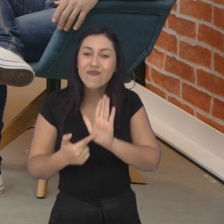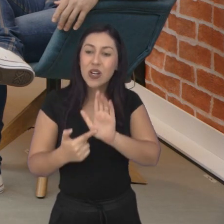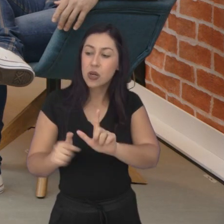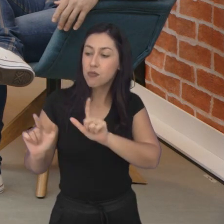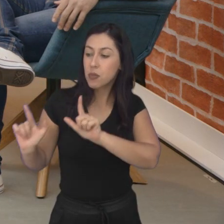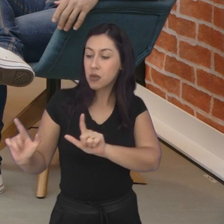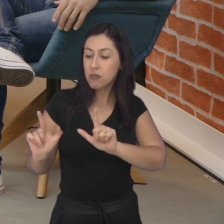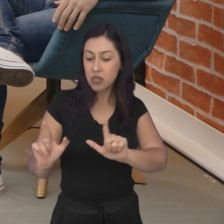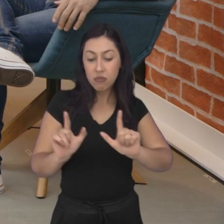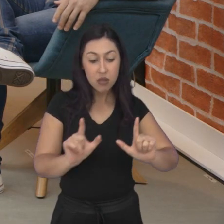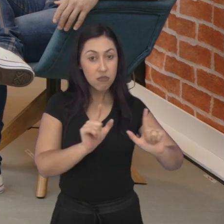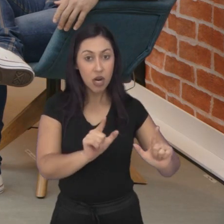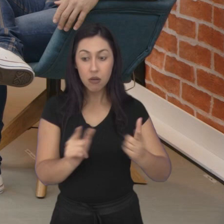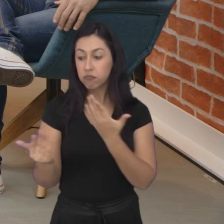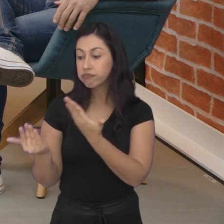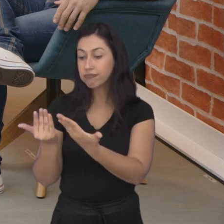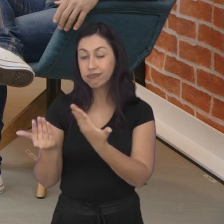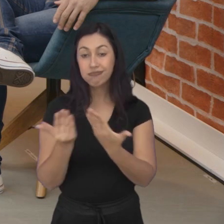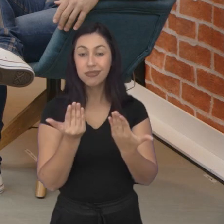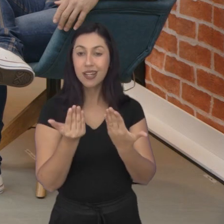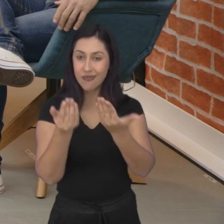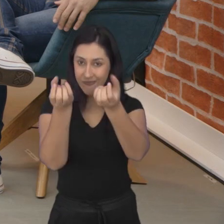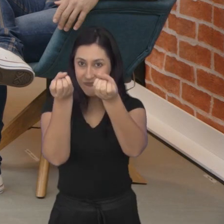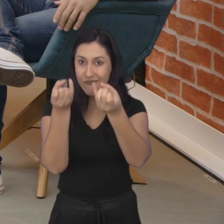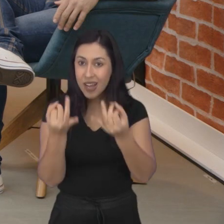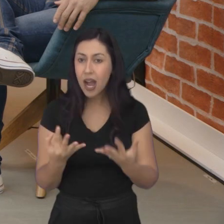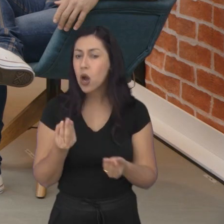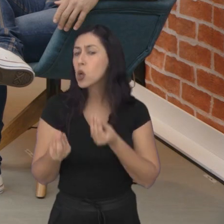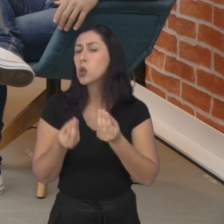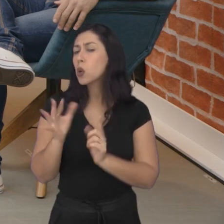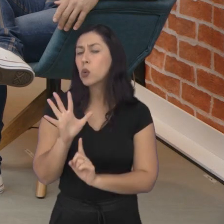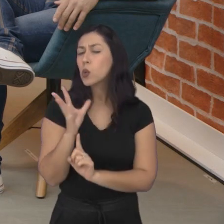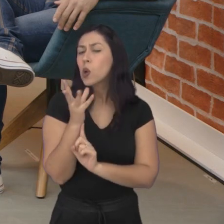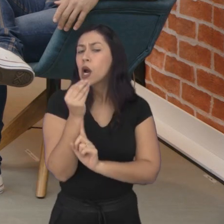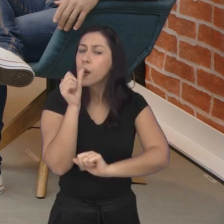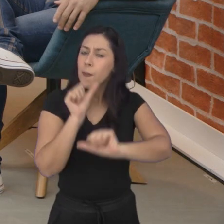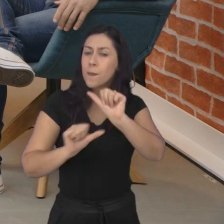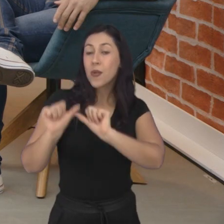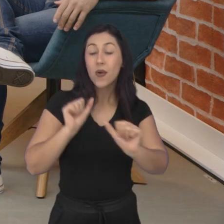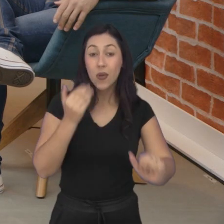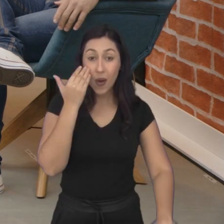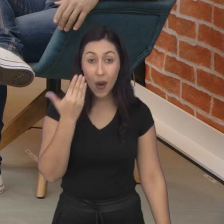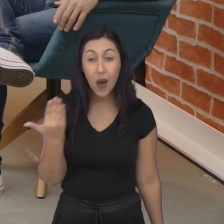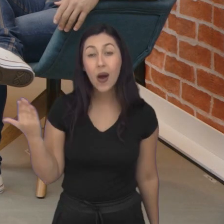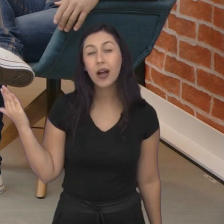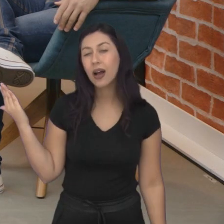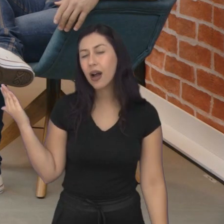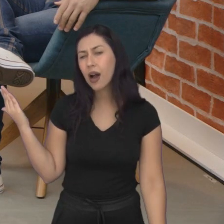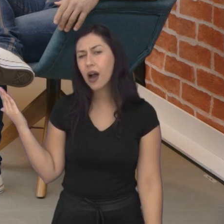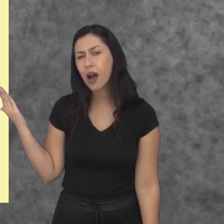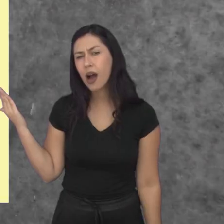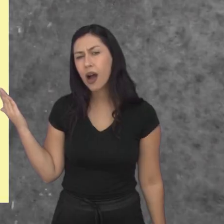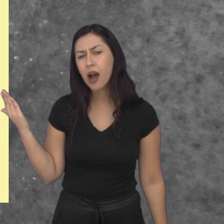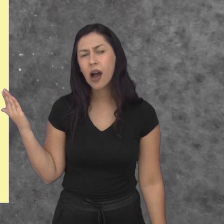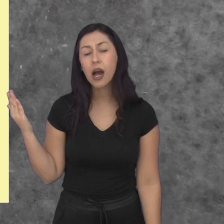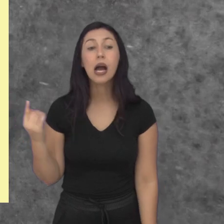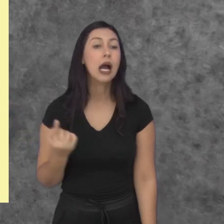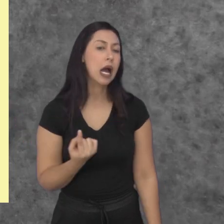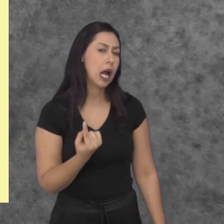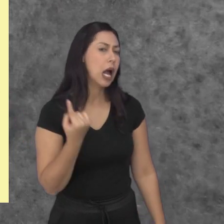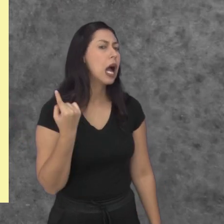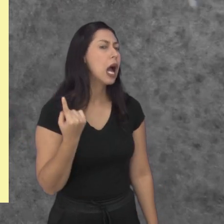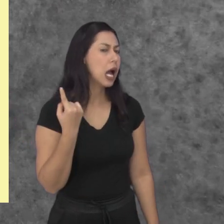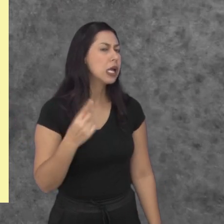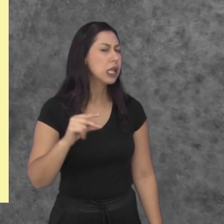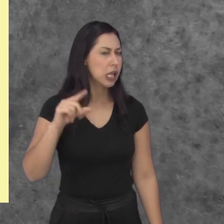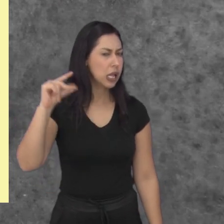isso e você comentar também a respeito dessa mudança sua como artista também, né? Olha lá, essa já essa